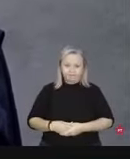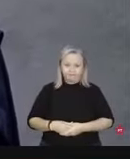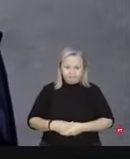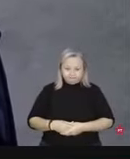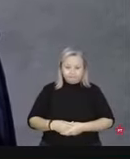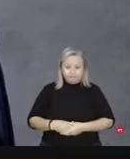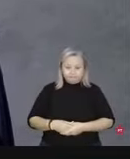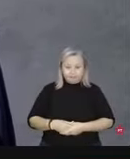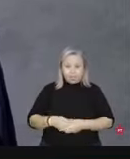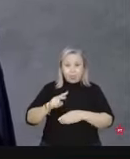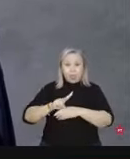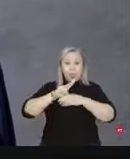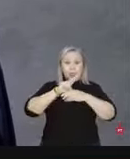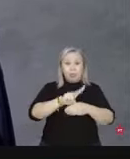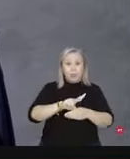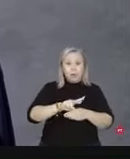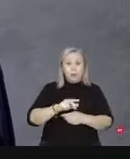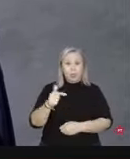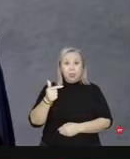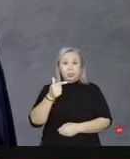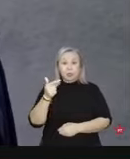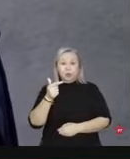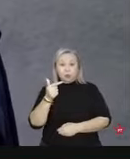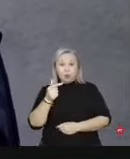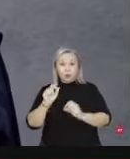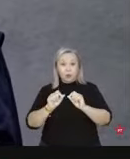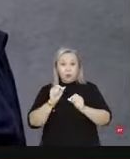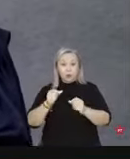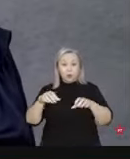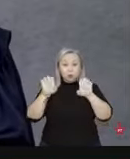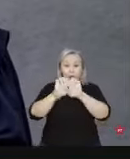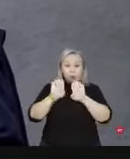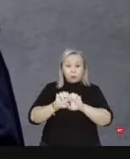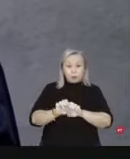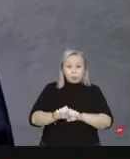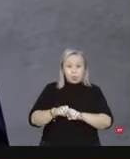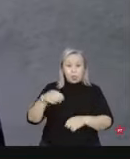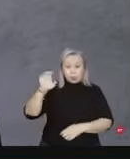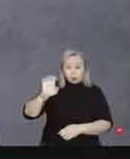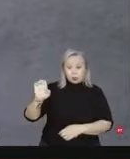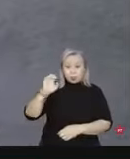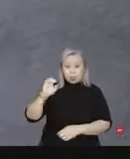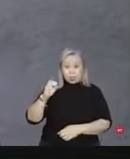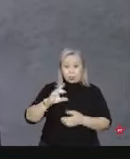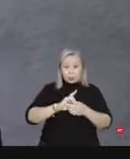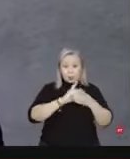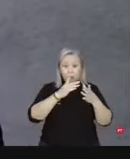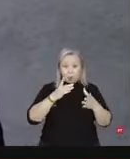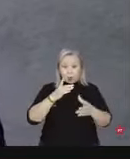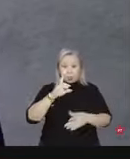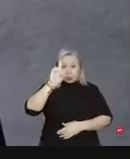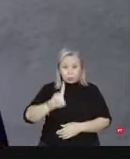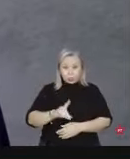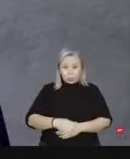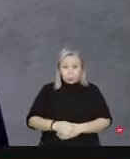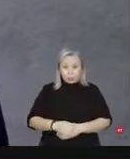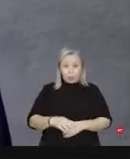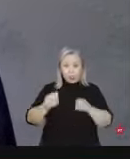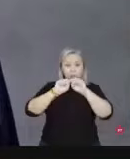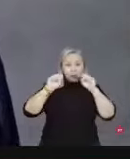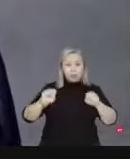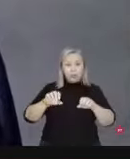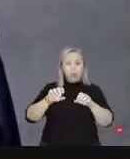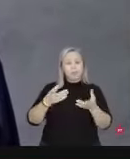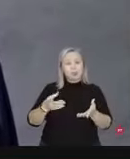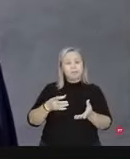A defesa do segundo grande pilar de um Estado democrático de direito, o sistema eleitoral, também foi